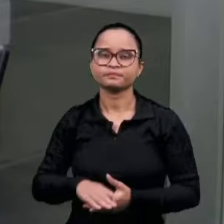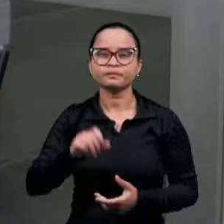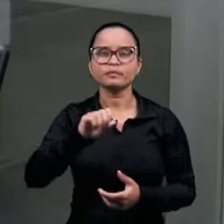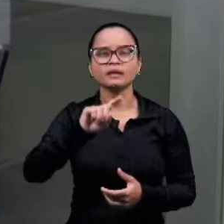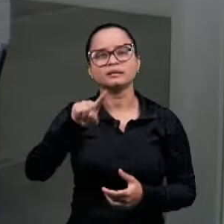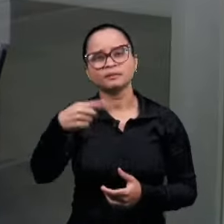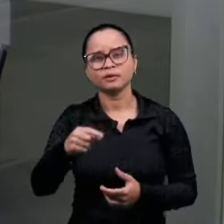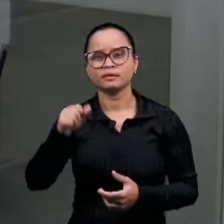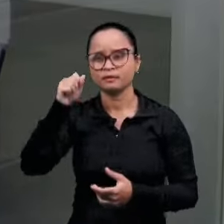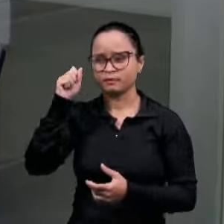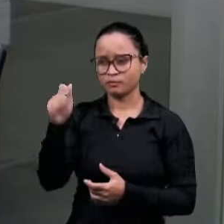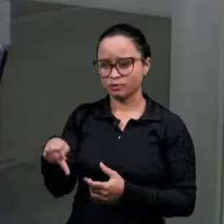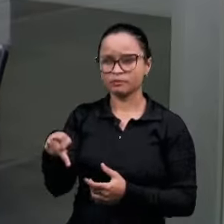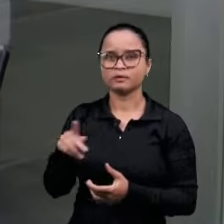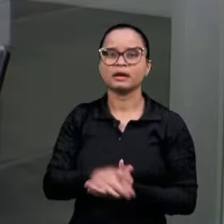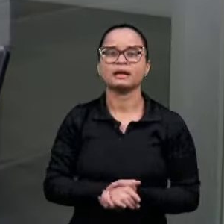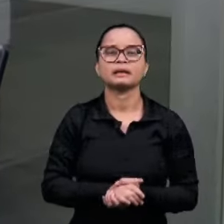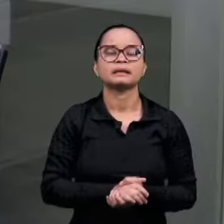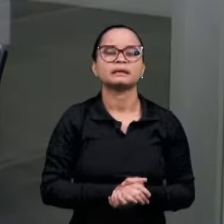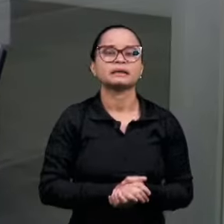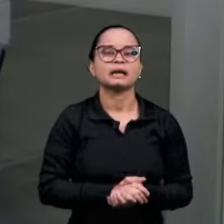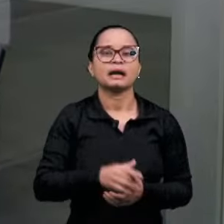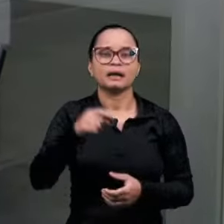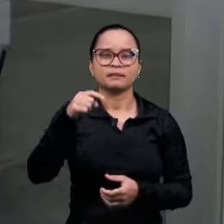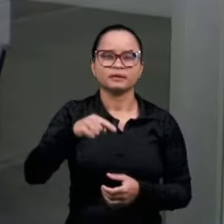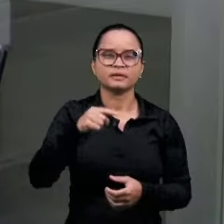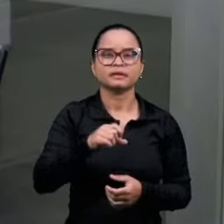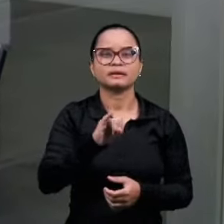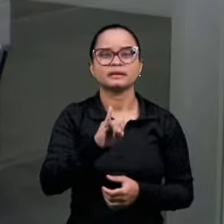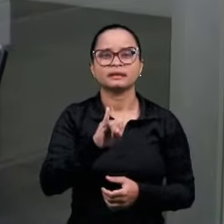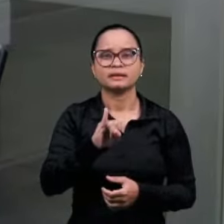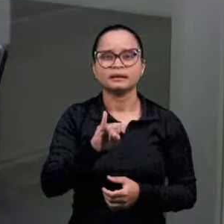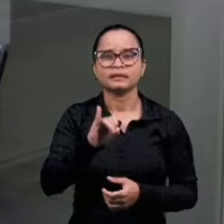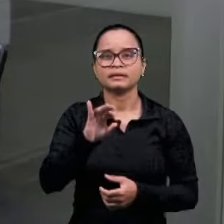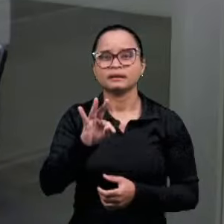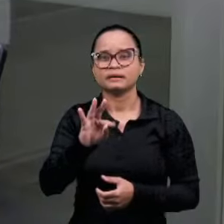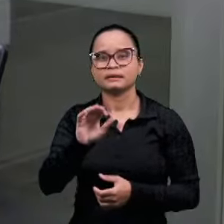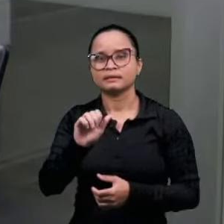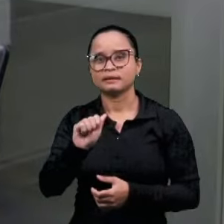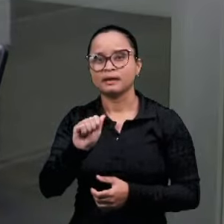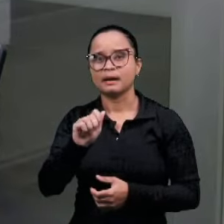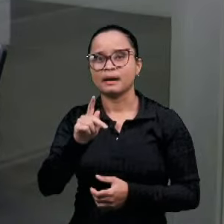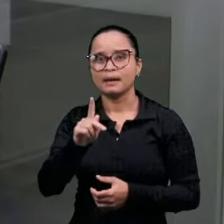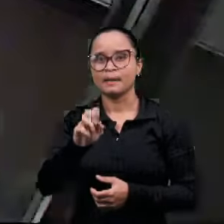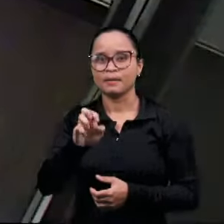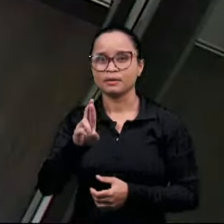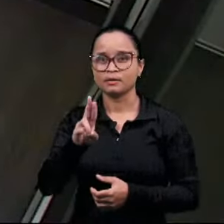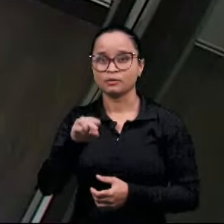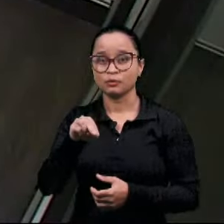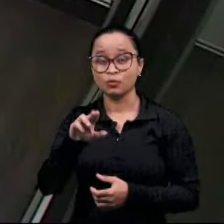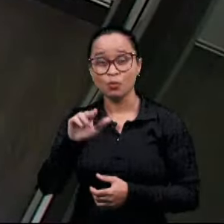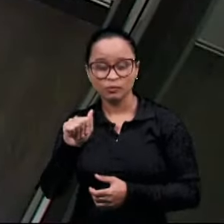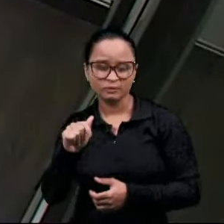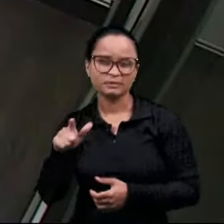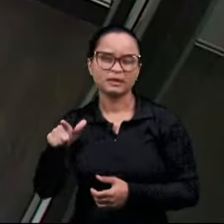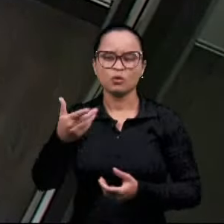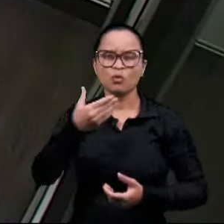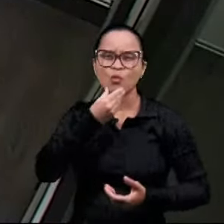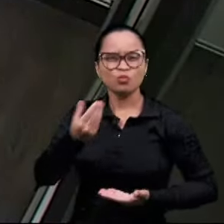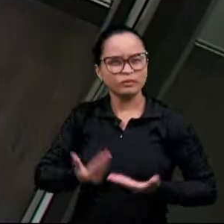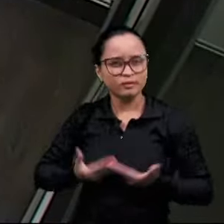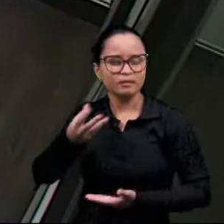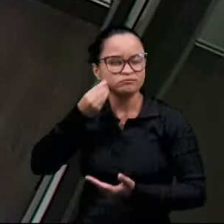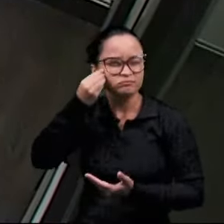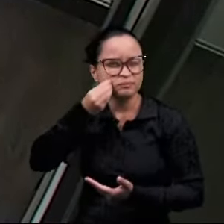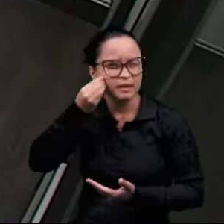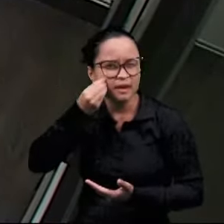para Itaperuna, que ele era ali da região, já partiu para o Senhor, um servo, cheio de experiências, um servo